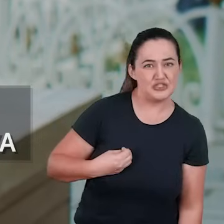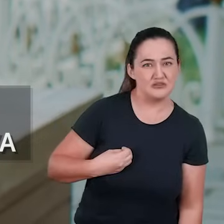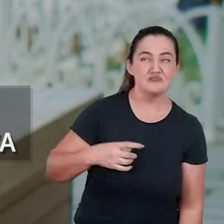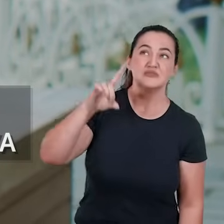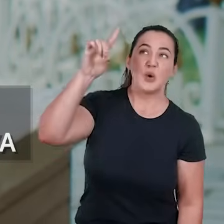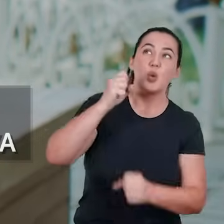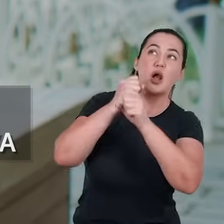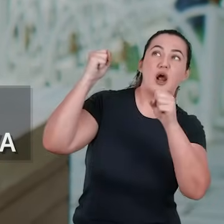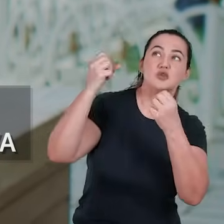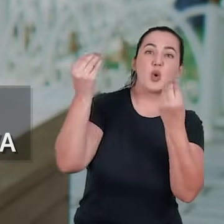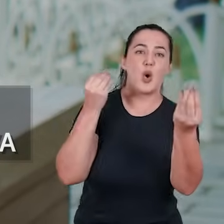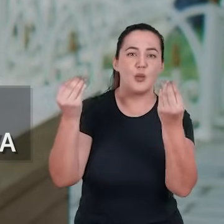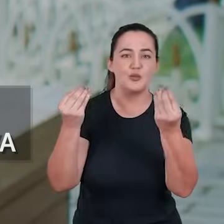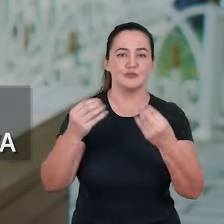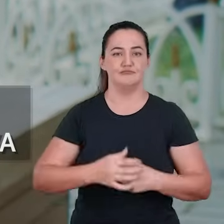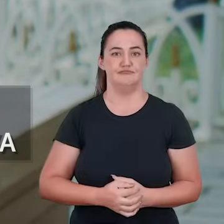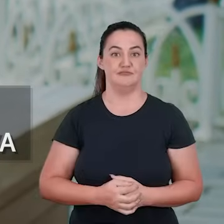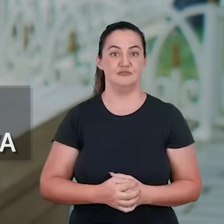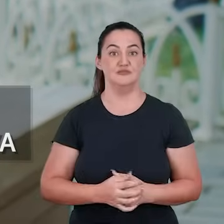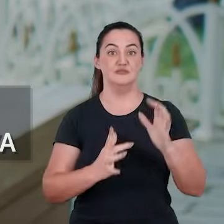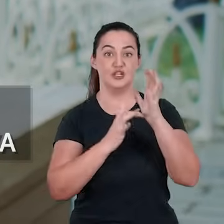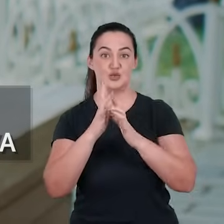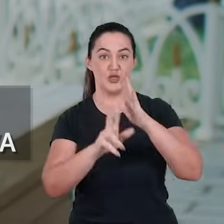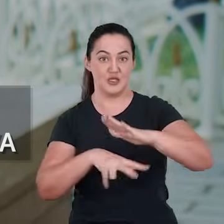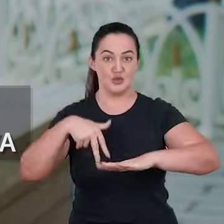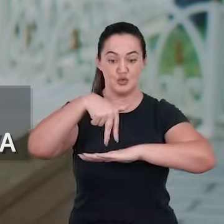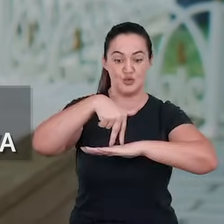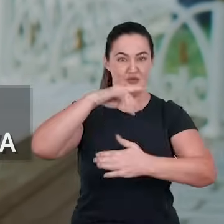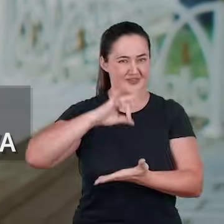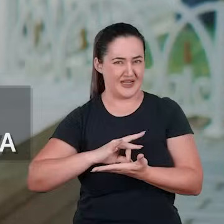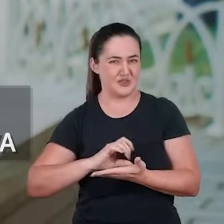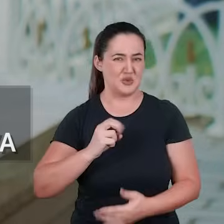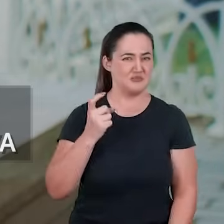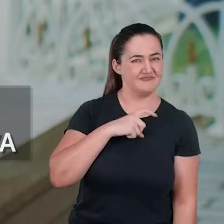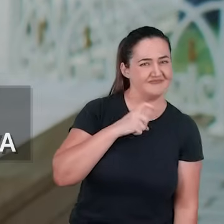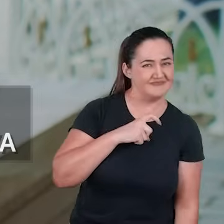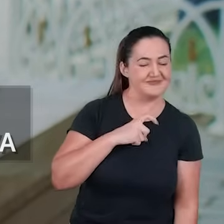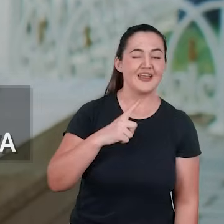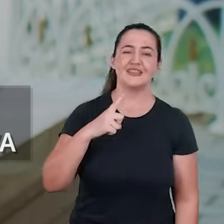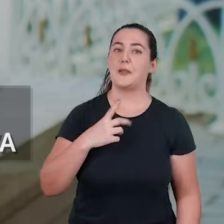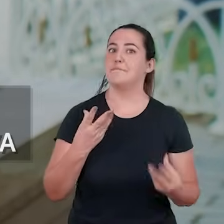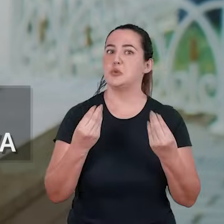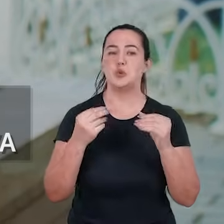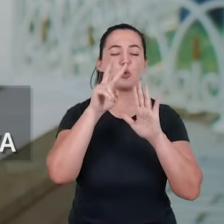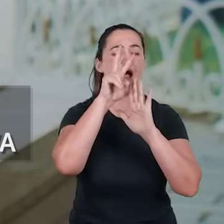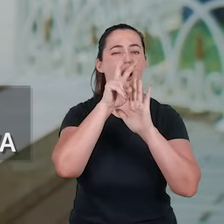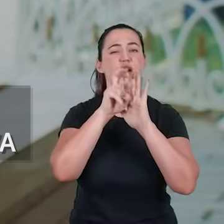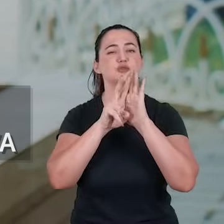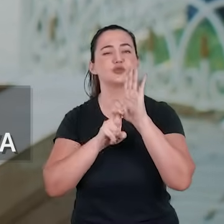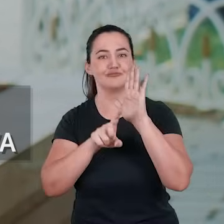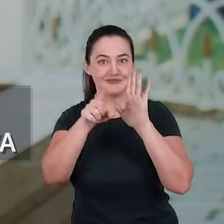Pitágoras? Ressurreição de Cristo, mito ou realidade? Já ficou curioso? Há vários outros assuntos aqui. E a revista Novo Tempo,